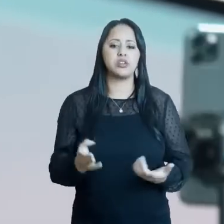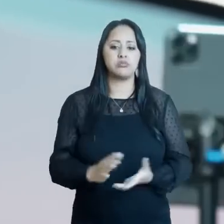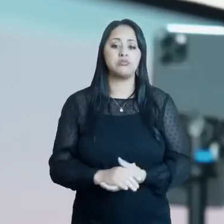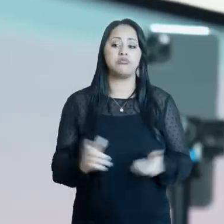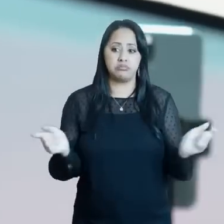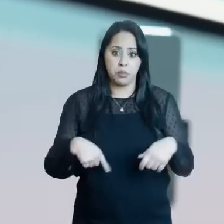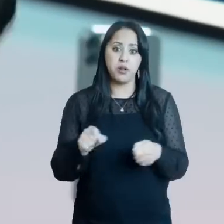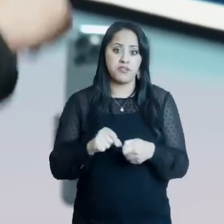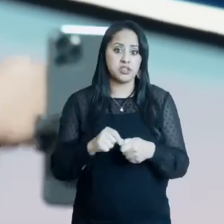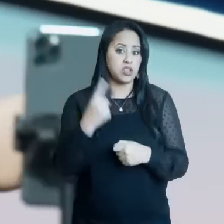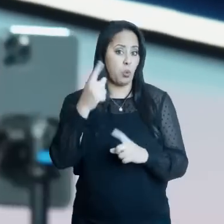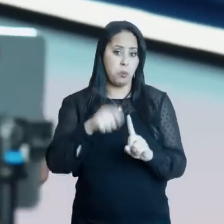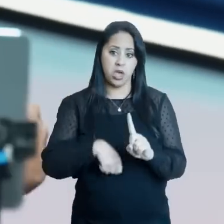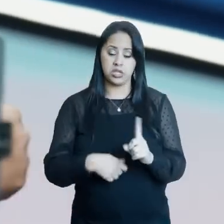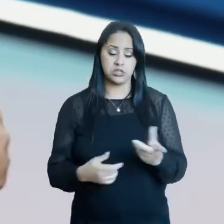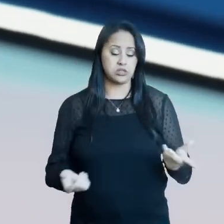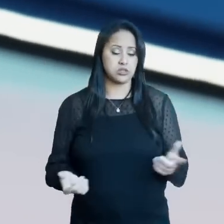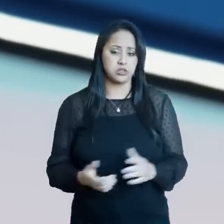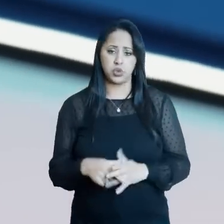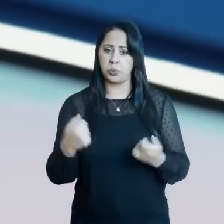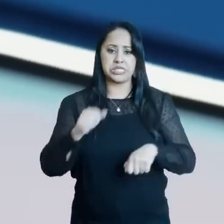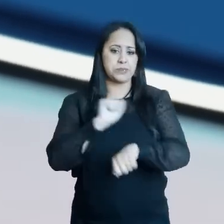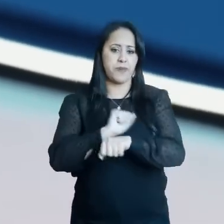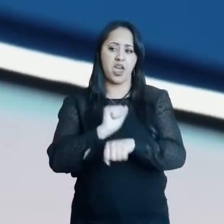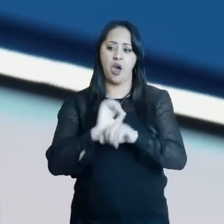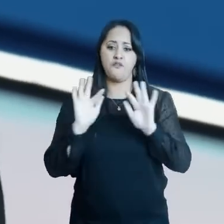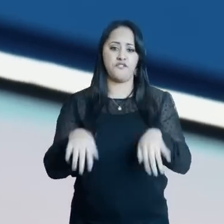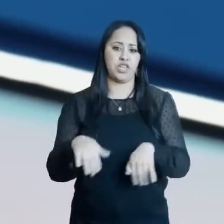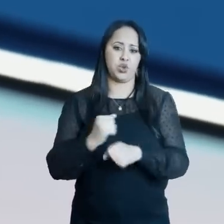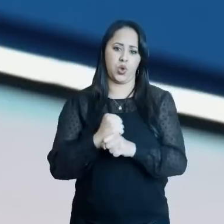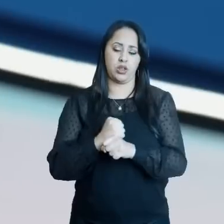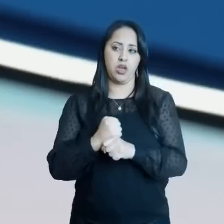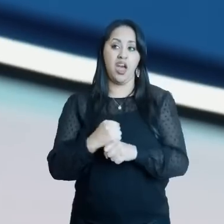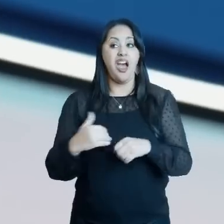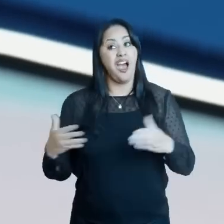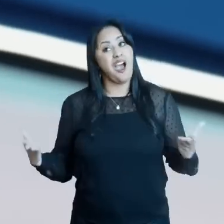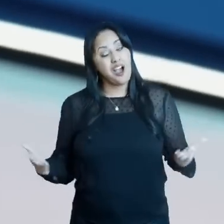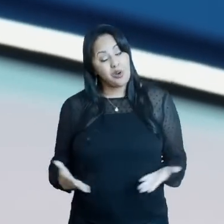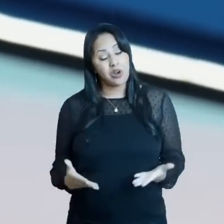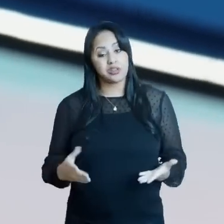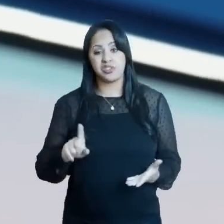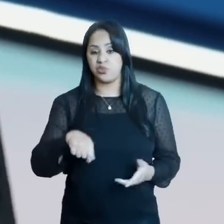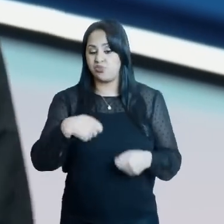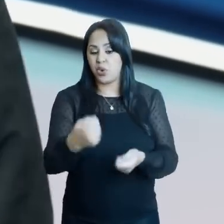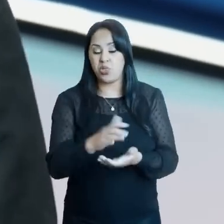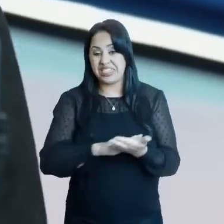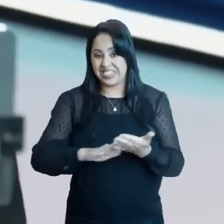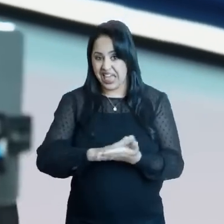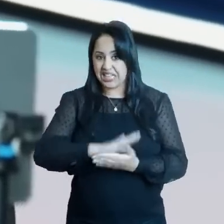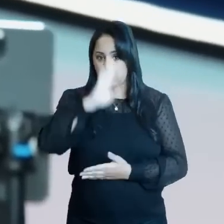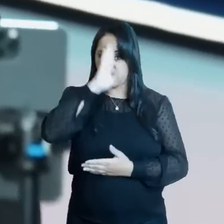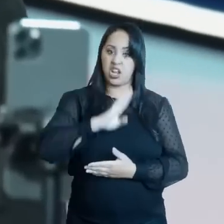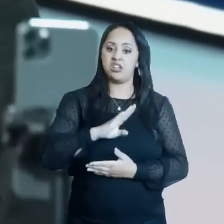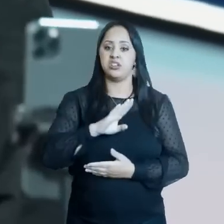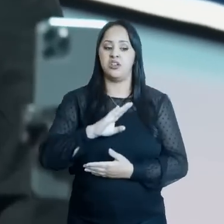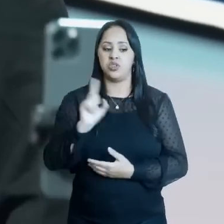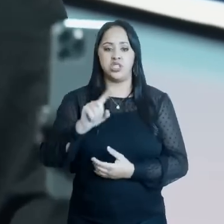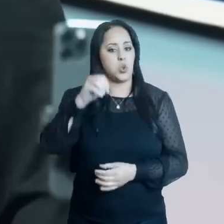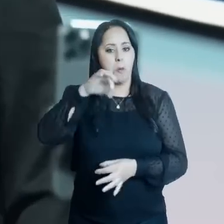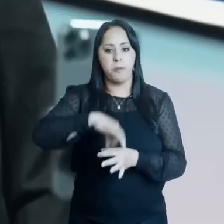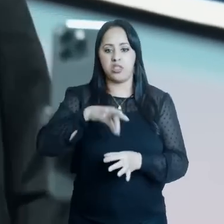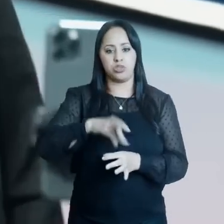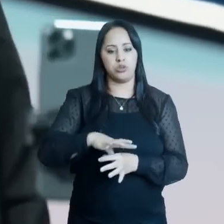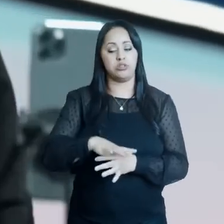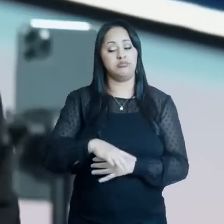mês, né? E até o final do ano, não. Agora, se você não entregou nada de graça, se você não plantou,